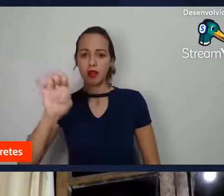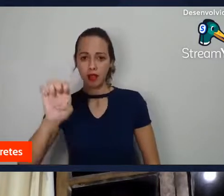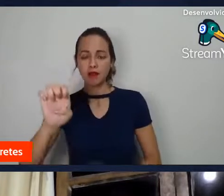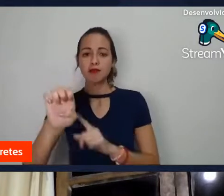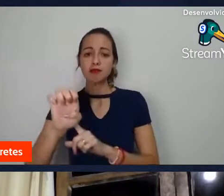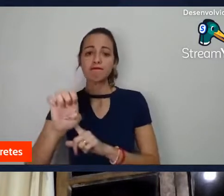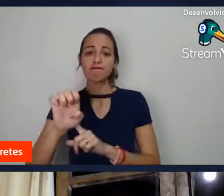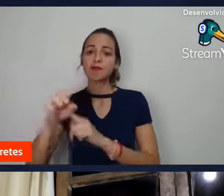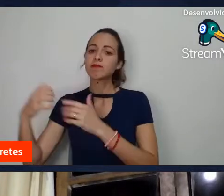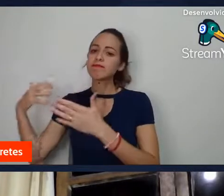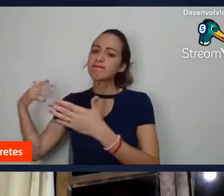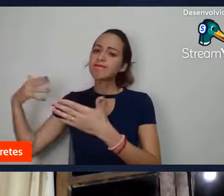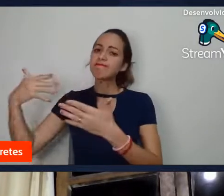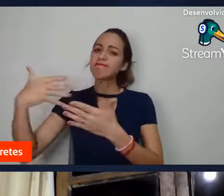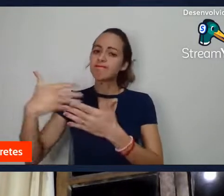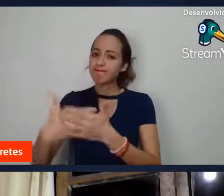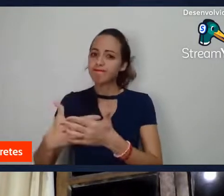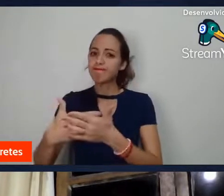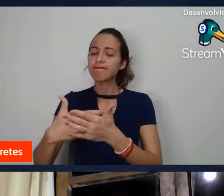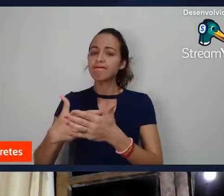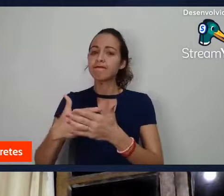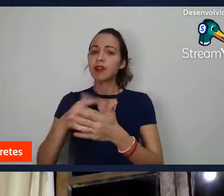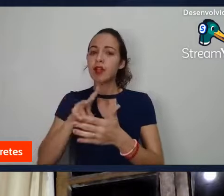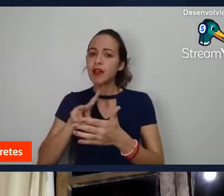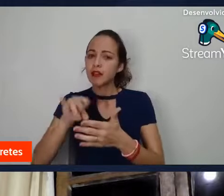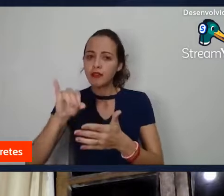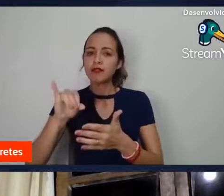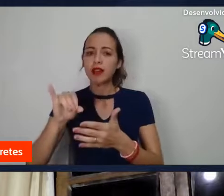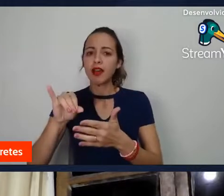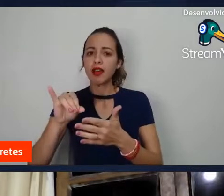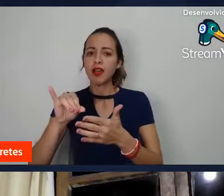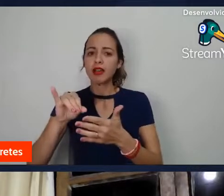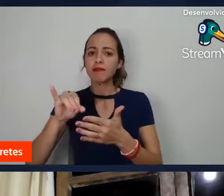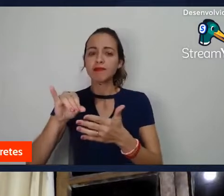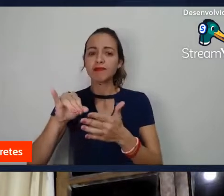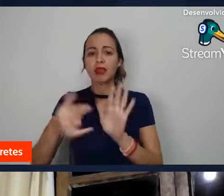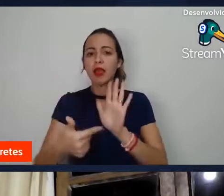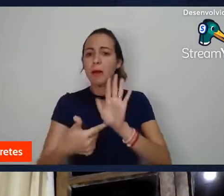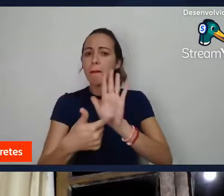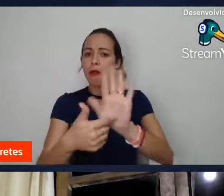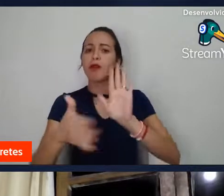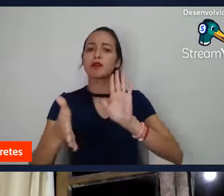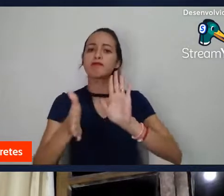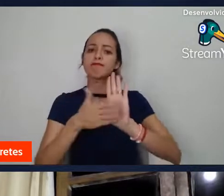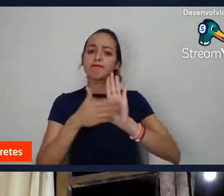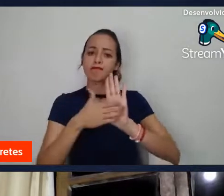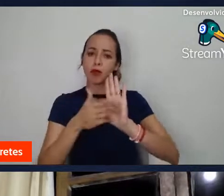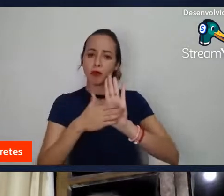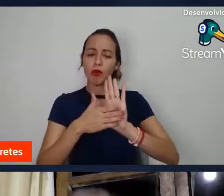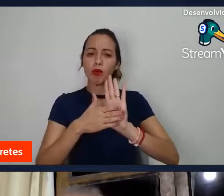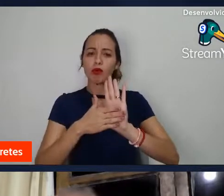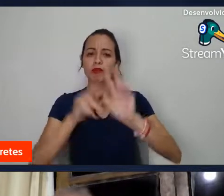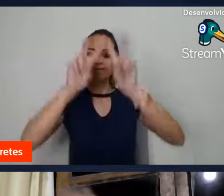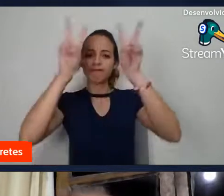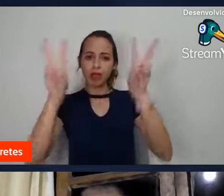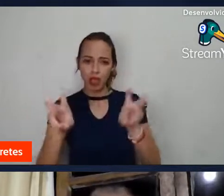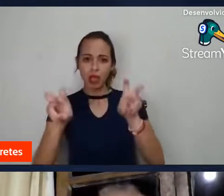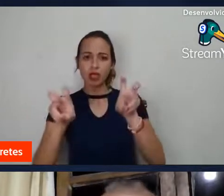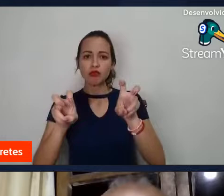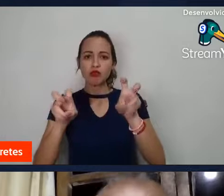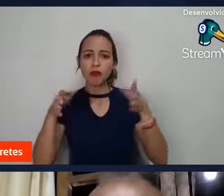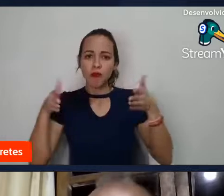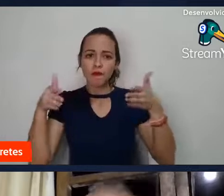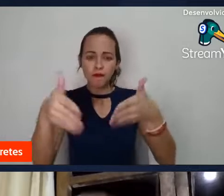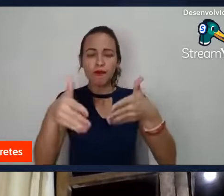então o fórum tem existido, pautado assuntos pertinentes à educação de uma